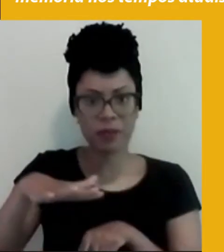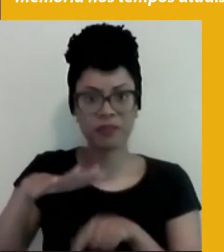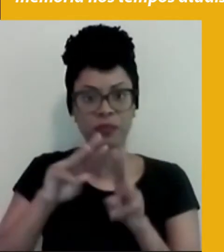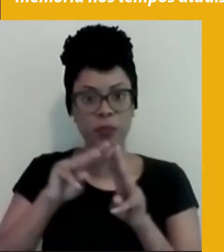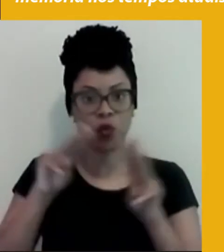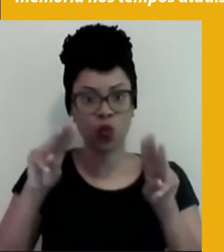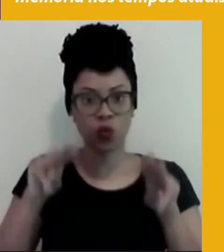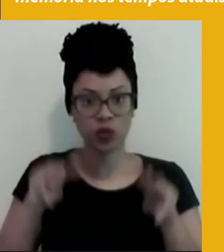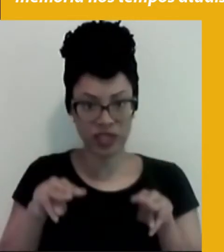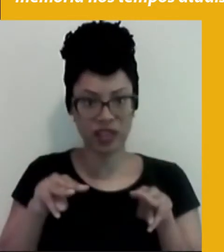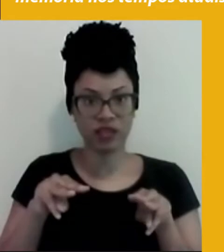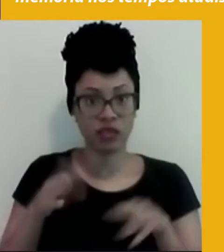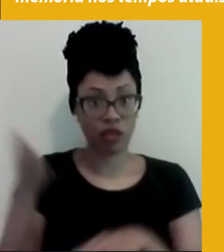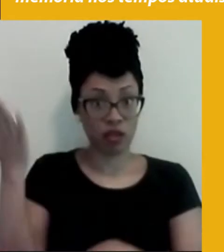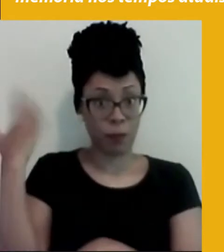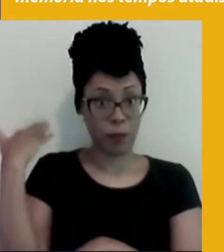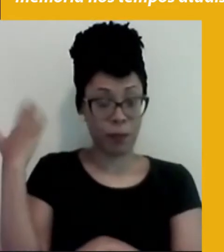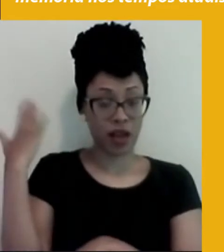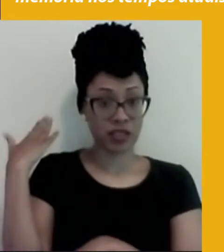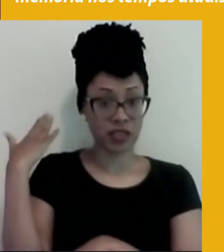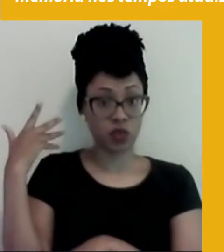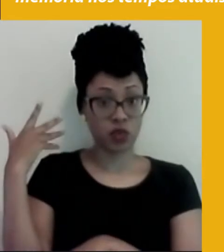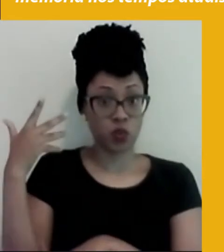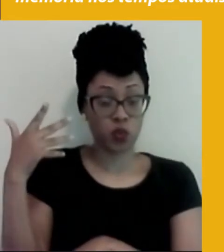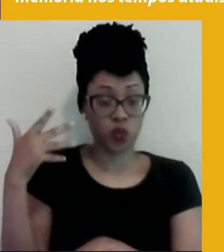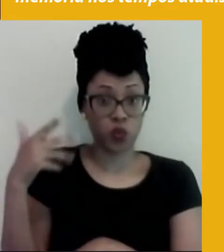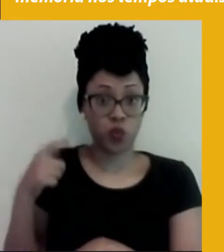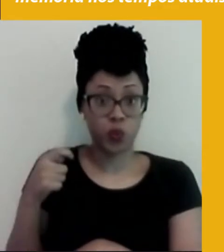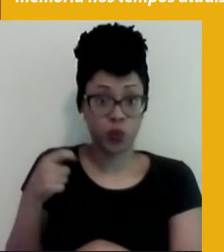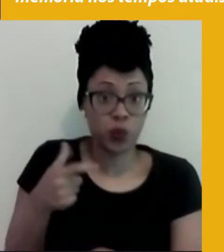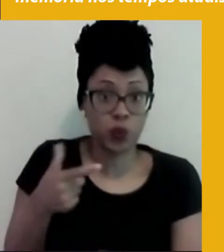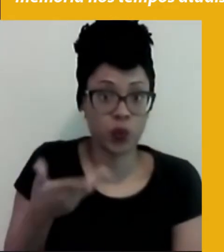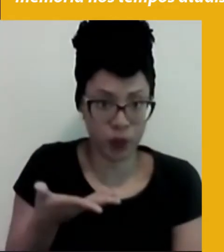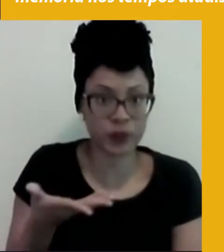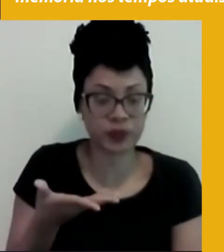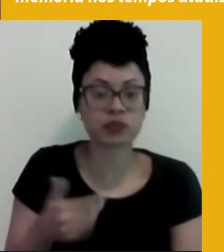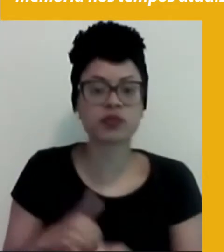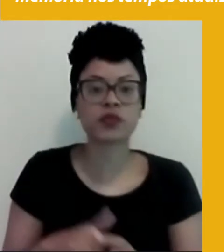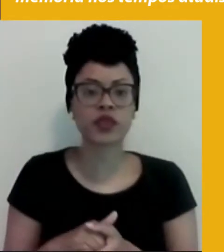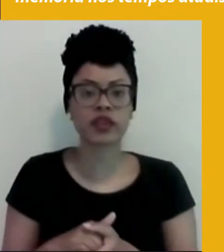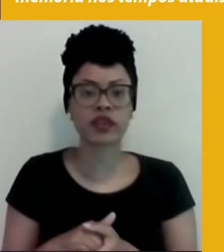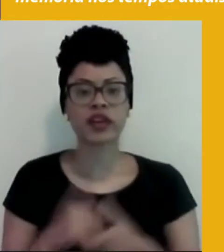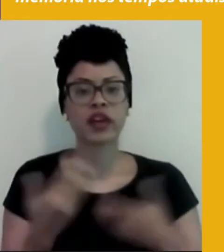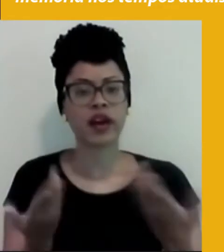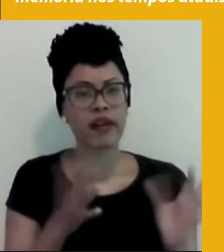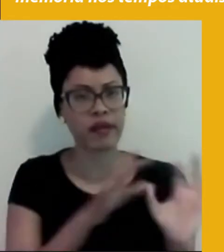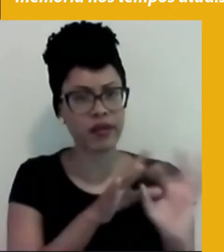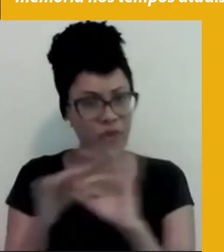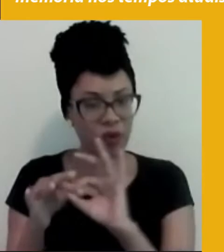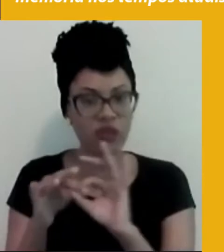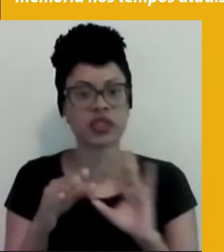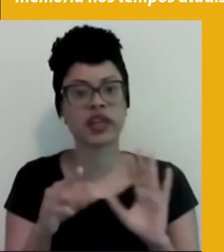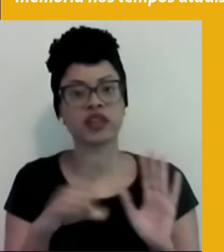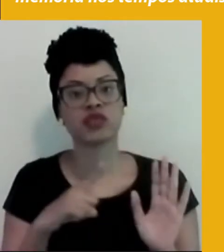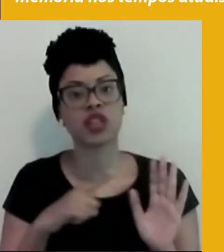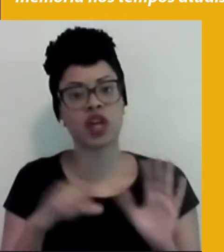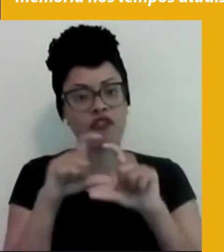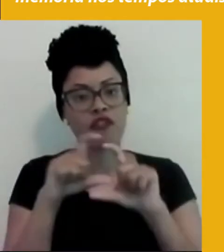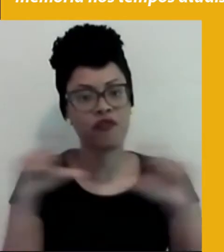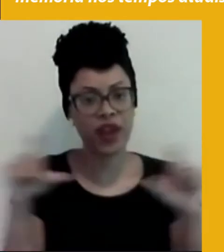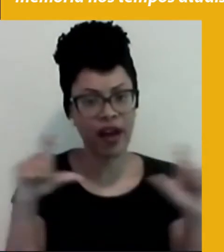Nesse contexto, eu peguei uma frase do poeta alemão Hölderlin, que tem uma frase que eu acho muito interessante, que ele diz o seguinte: